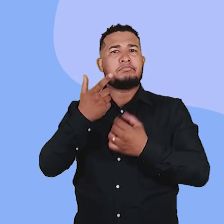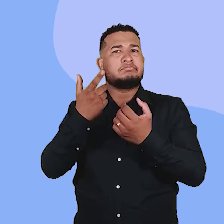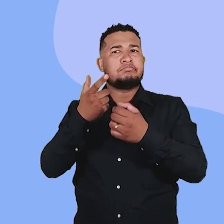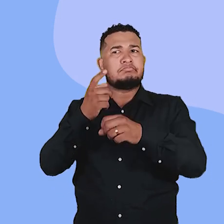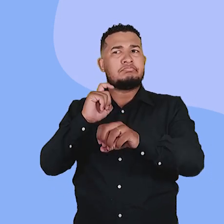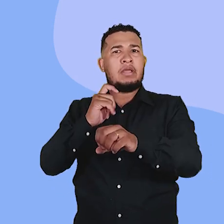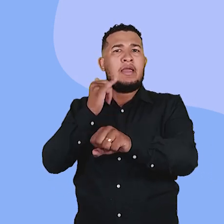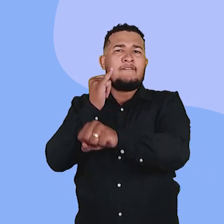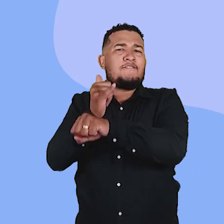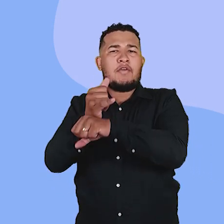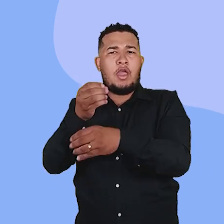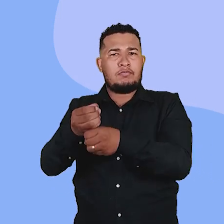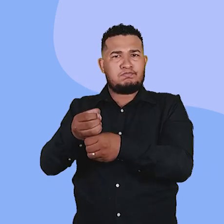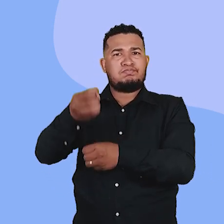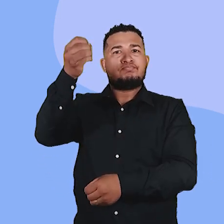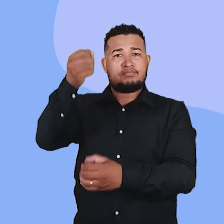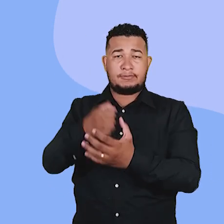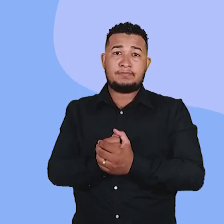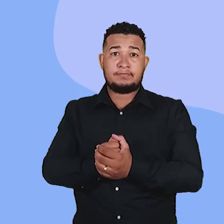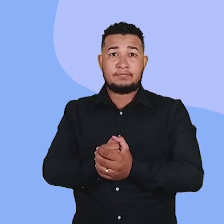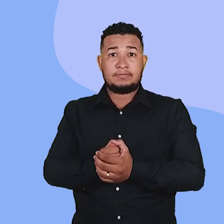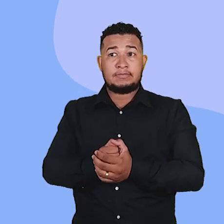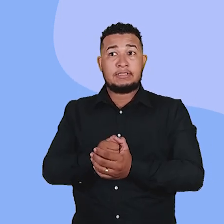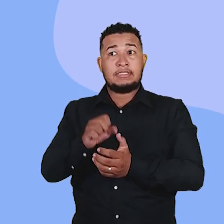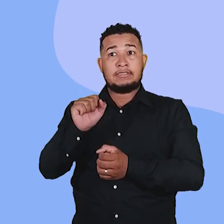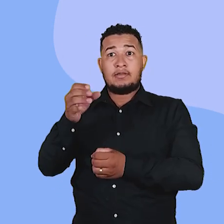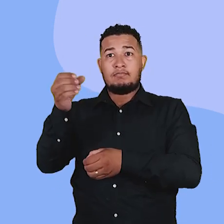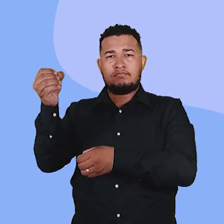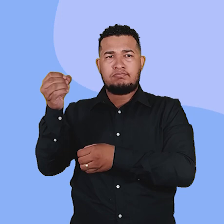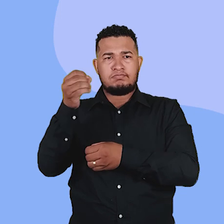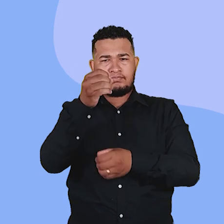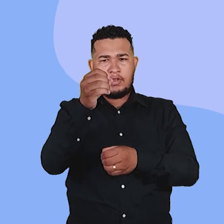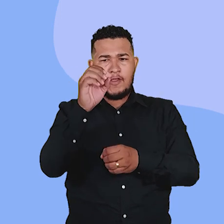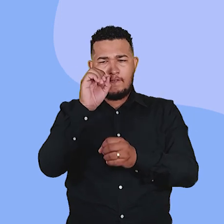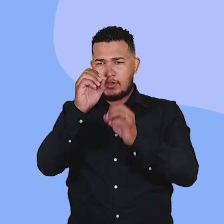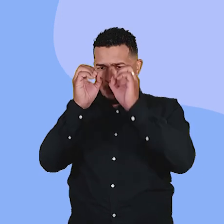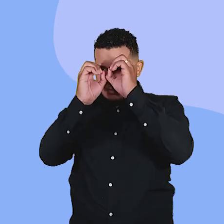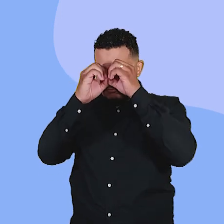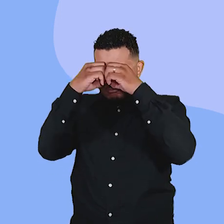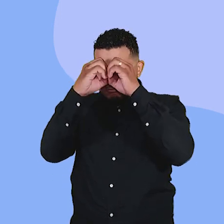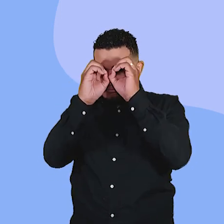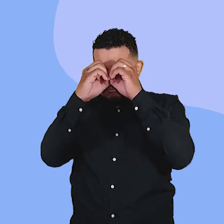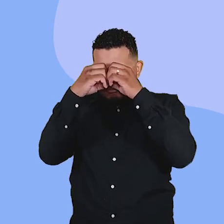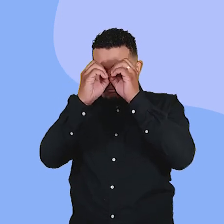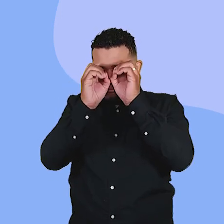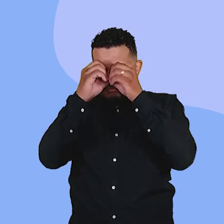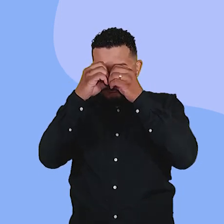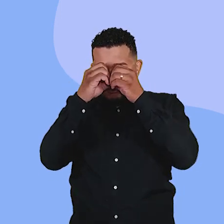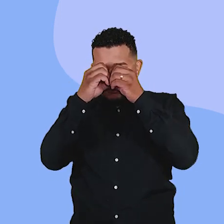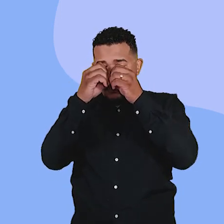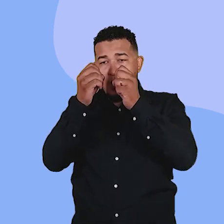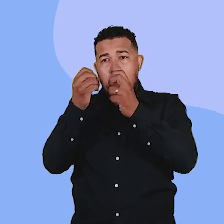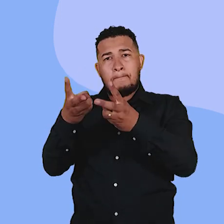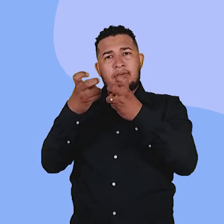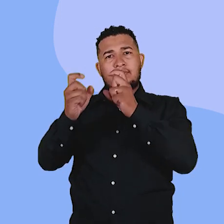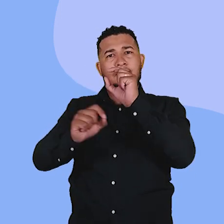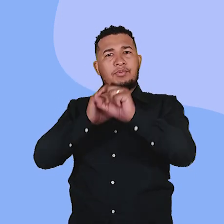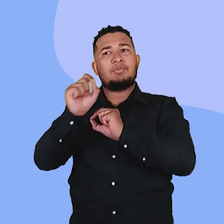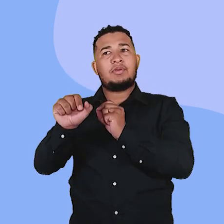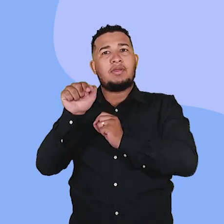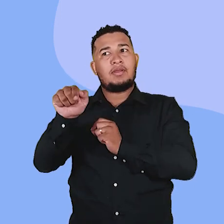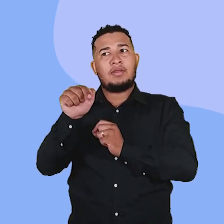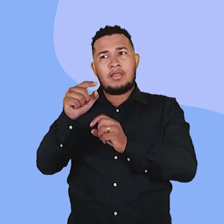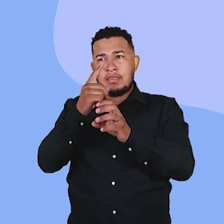por exemplo, e quando eu aproximo e coloco o microscópio, por exemplo, eu percebo que as minhas